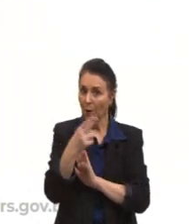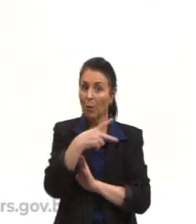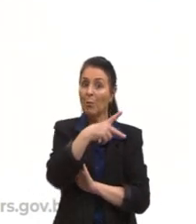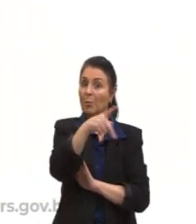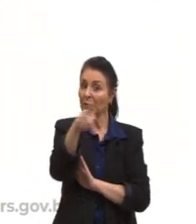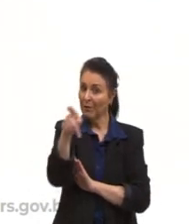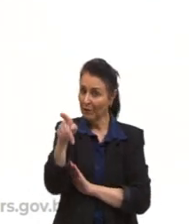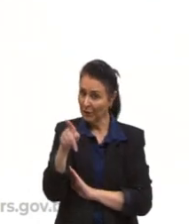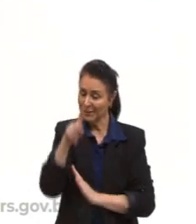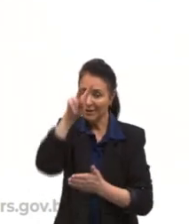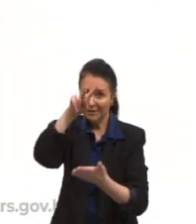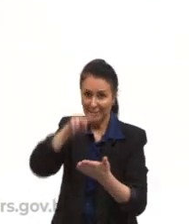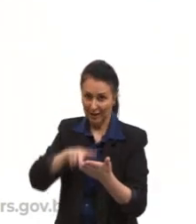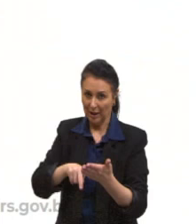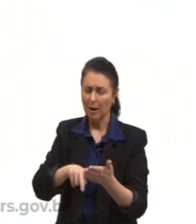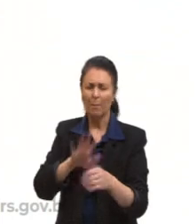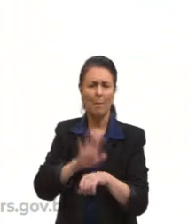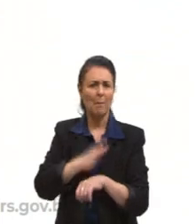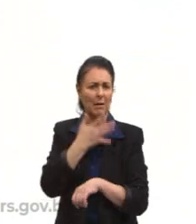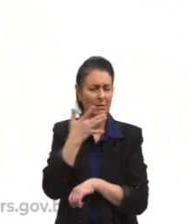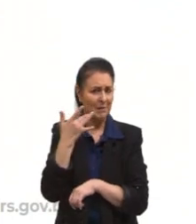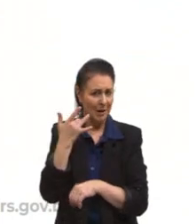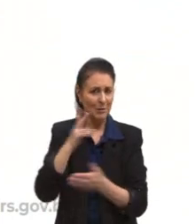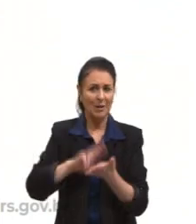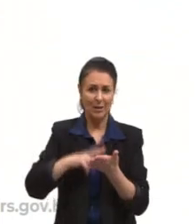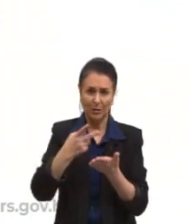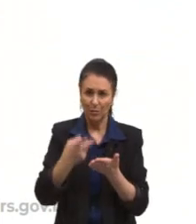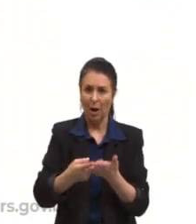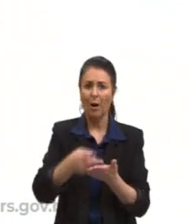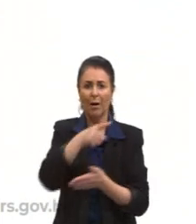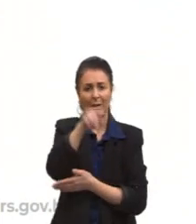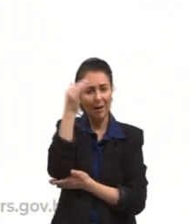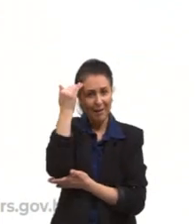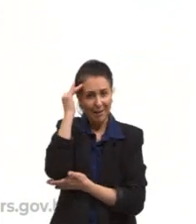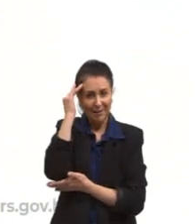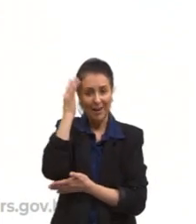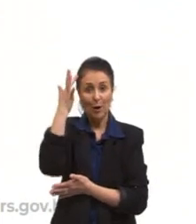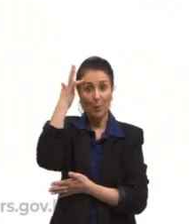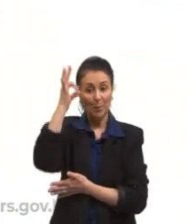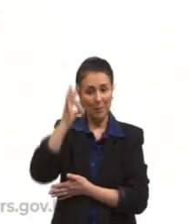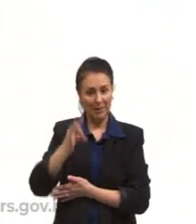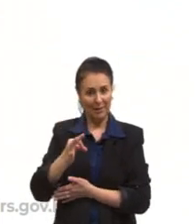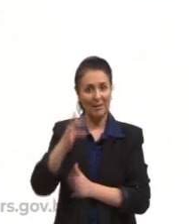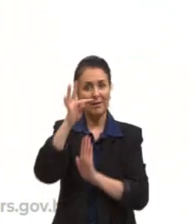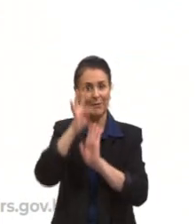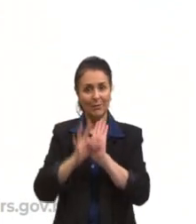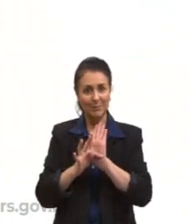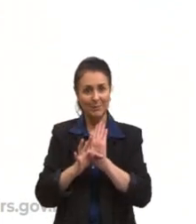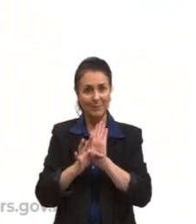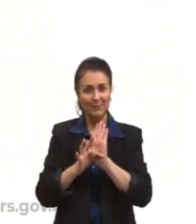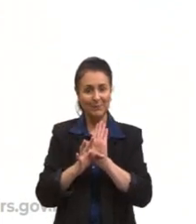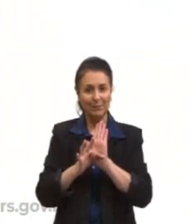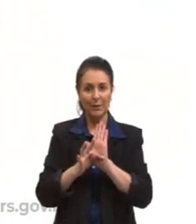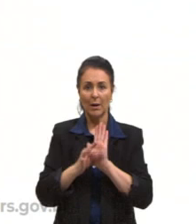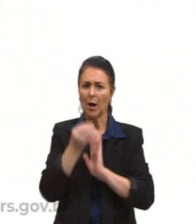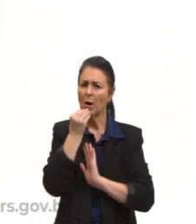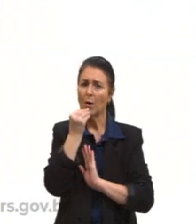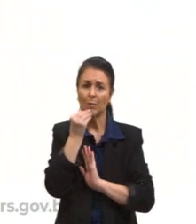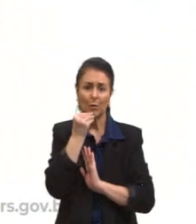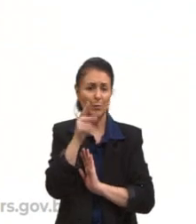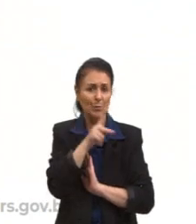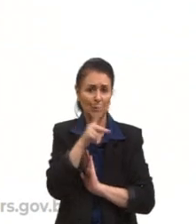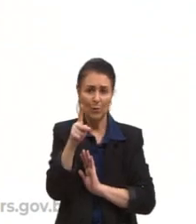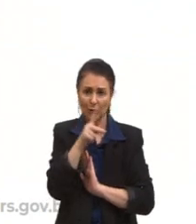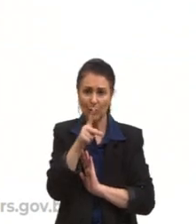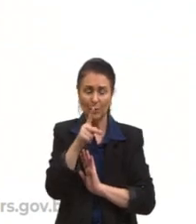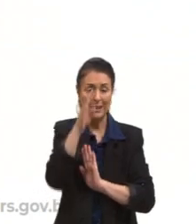que você tem um facilitador para que são da tradição para o entendimento né compreensão certo e obviamente quando eu